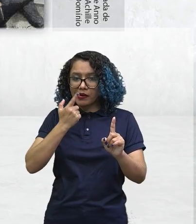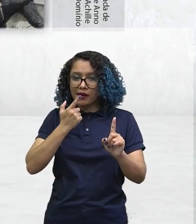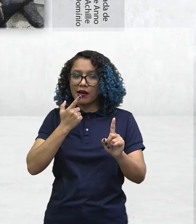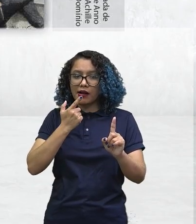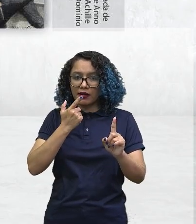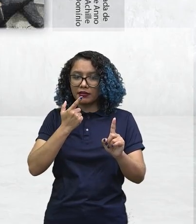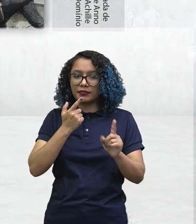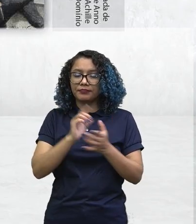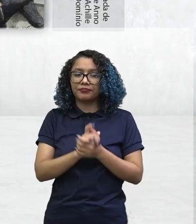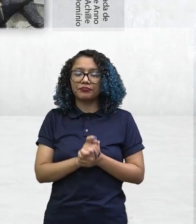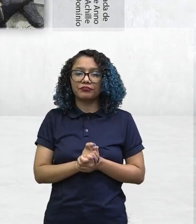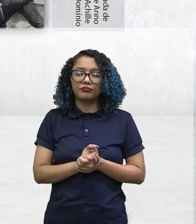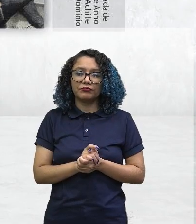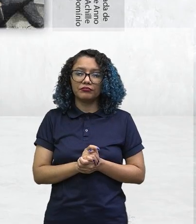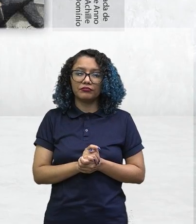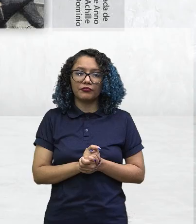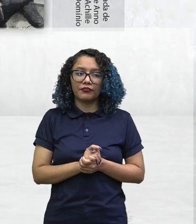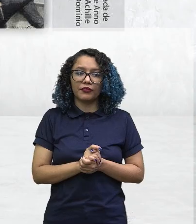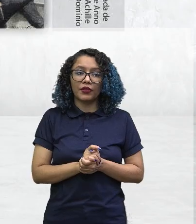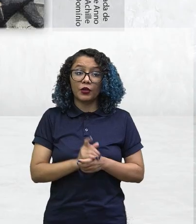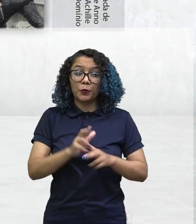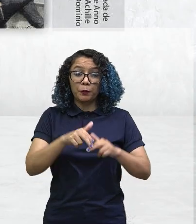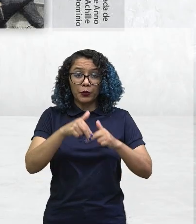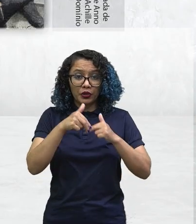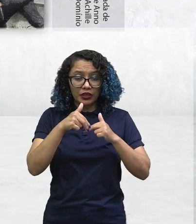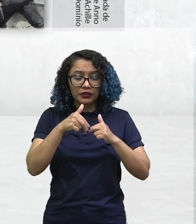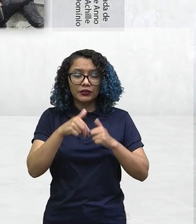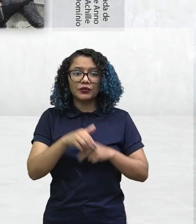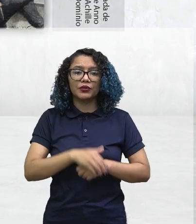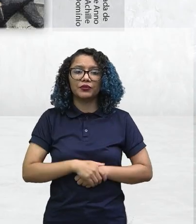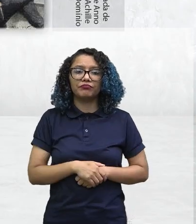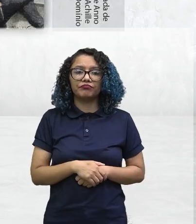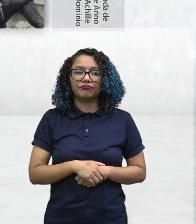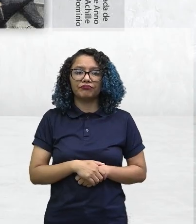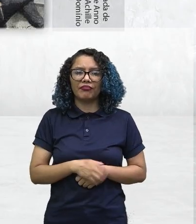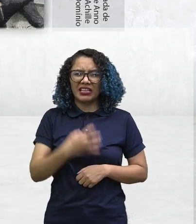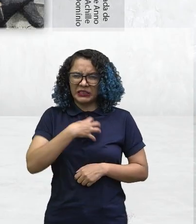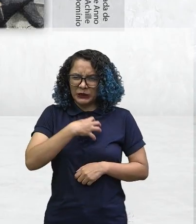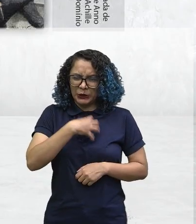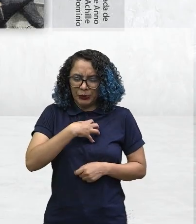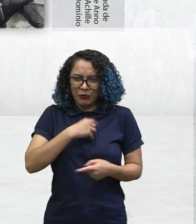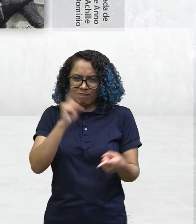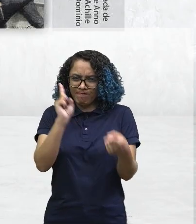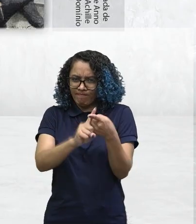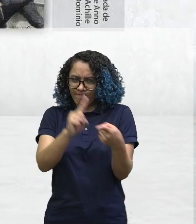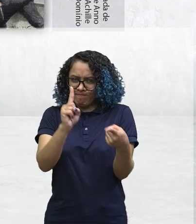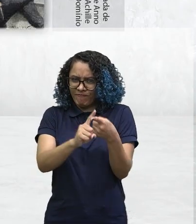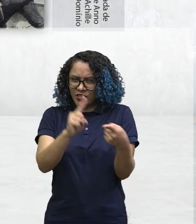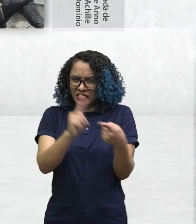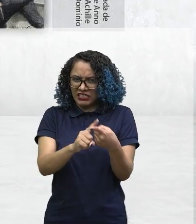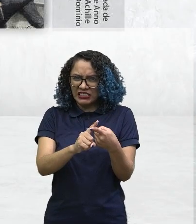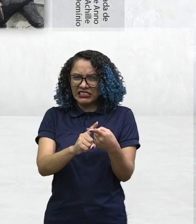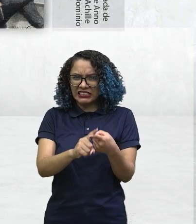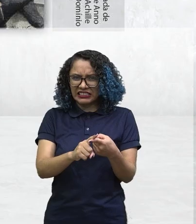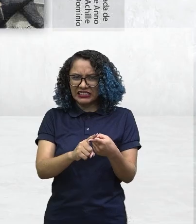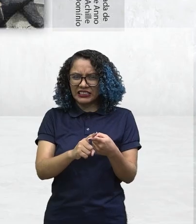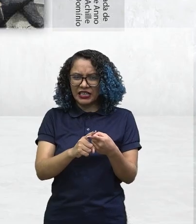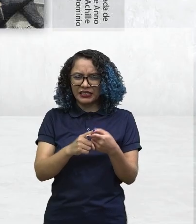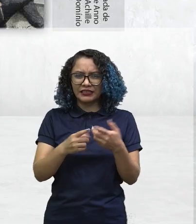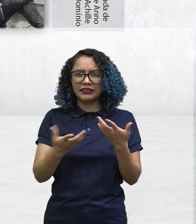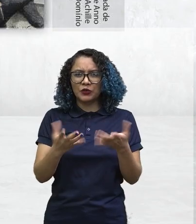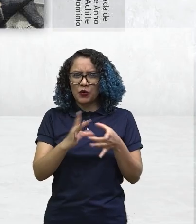fazer com que esse sentimento de revanchismo e esse clima tenso